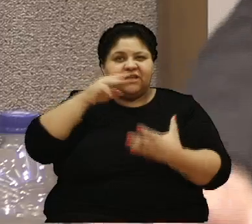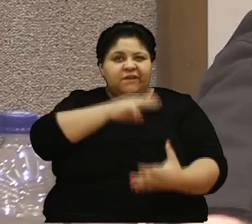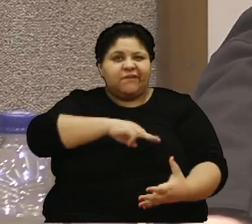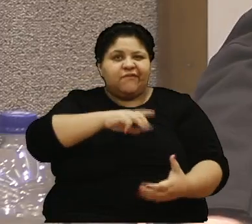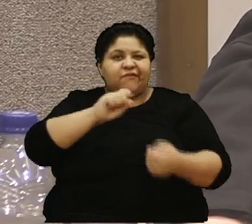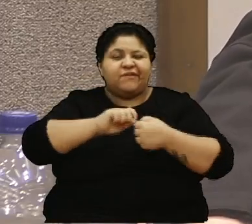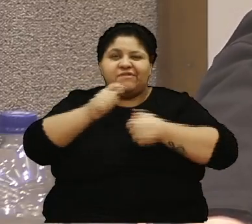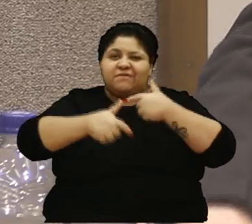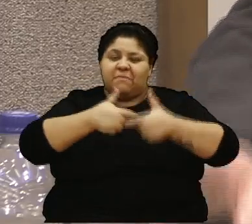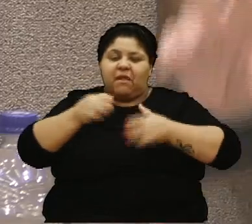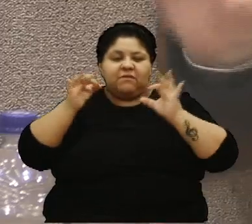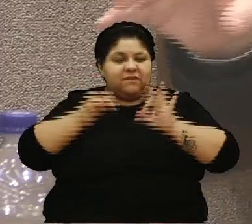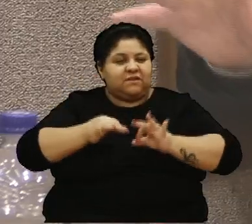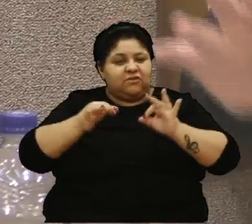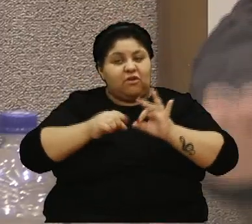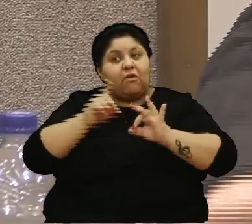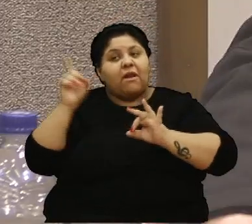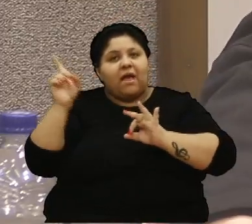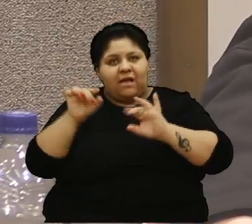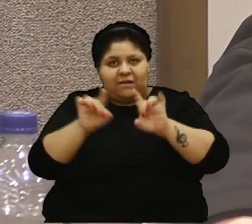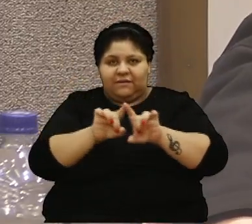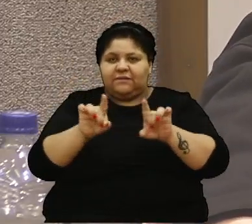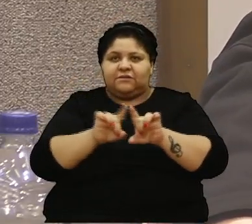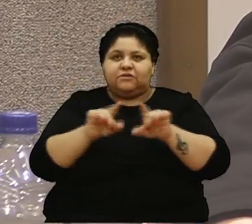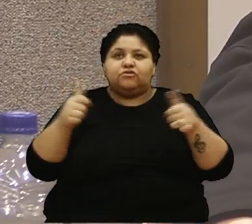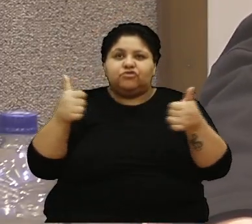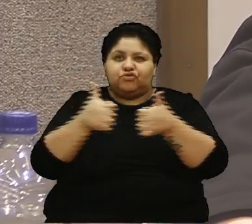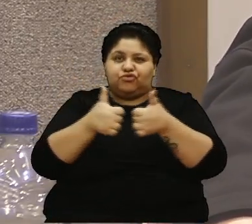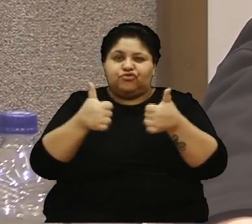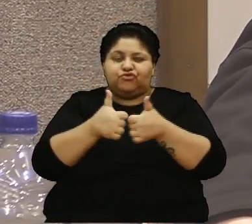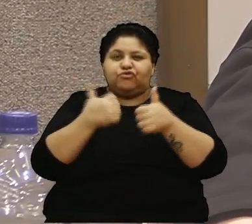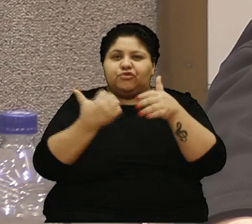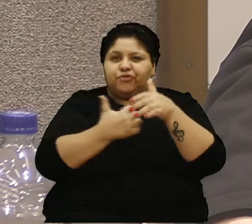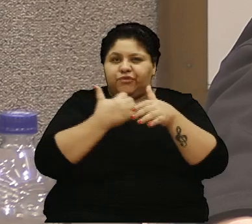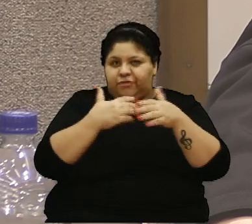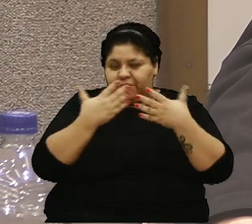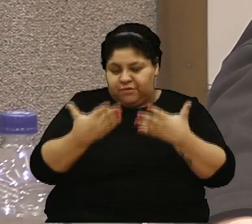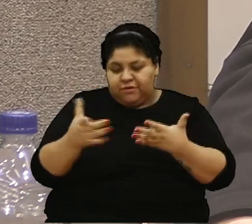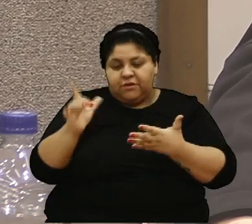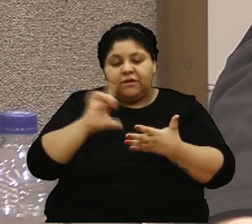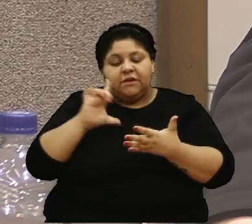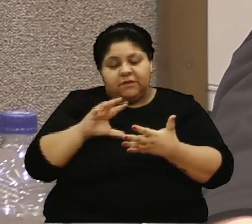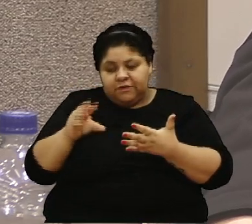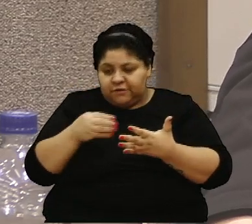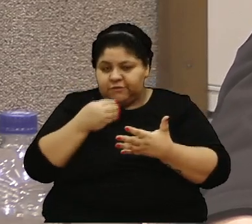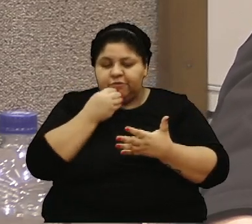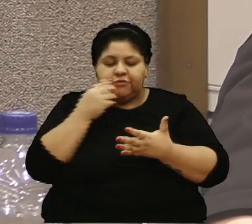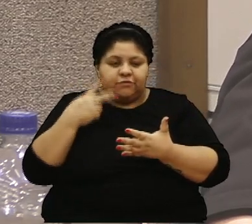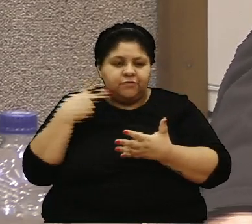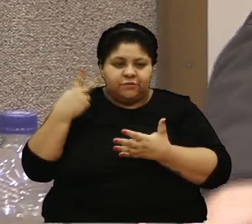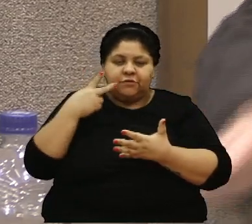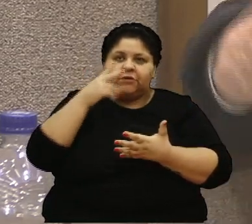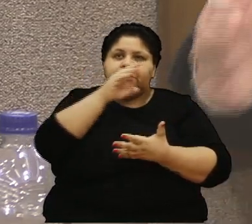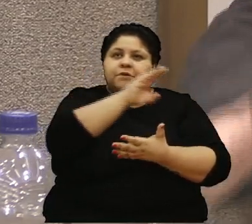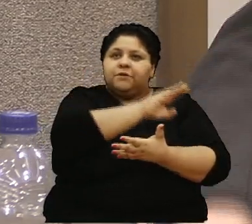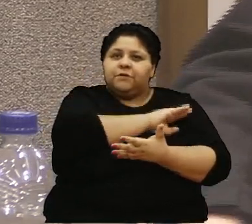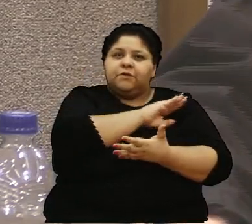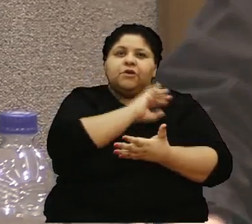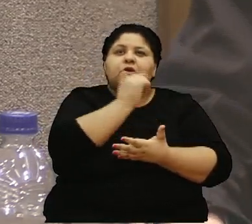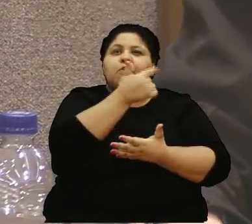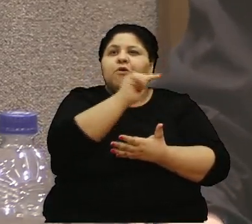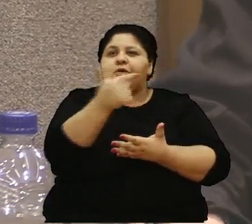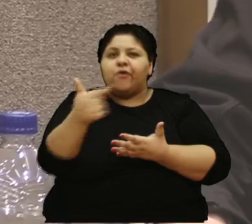um trabalho fantástico lá, uma parceria com a empresa Marco Polo. Então, teremos oportunidade, vereador Ramon, em